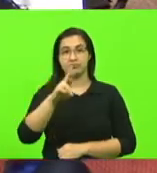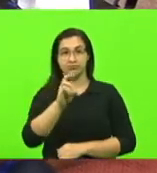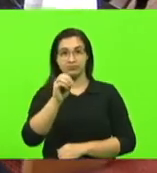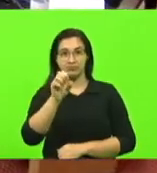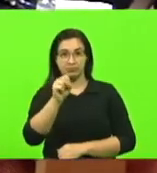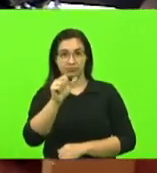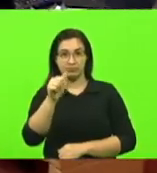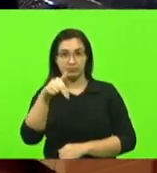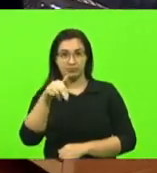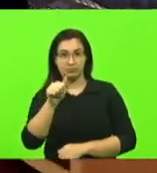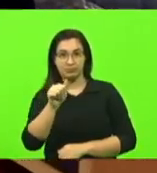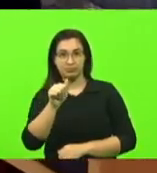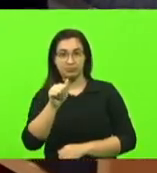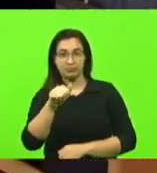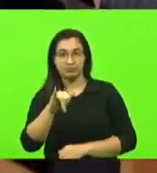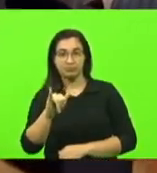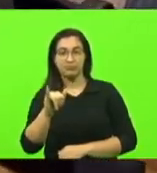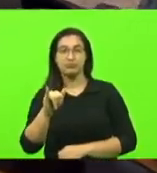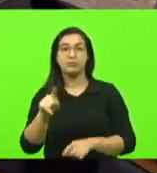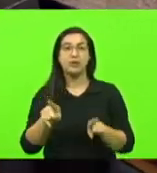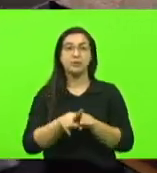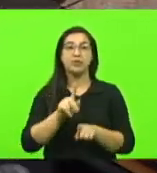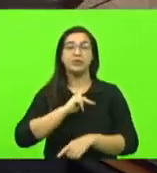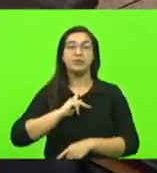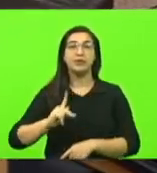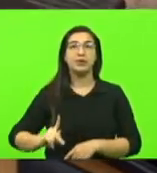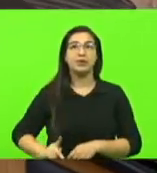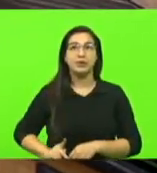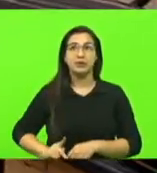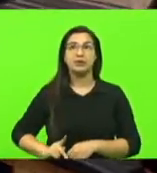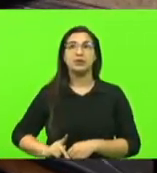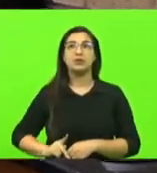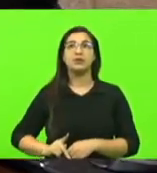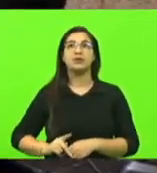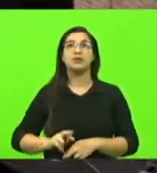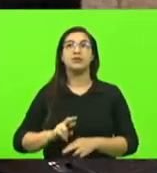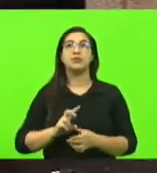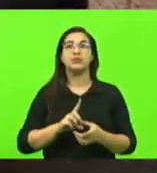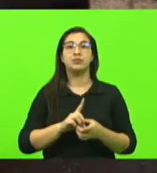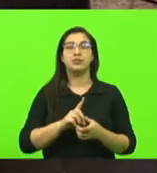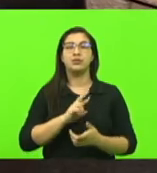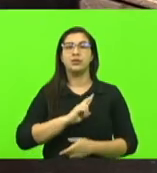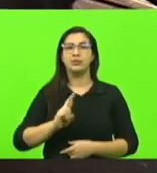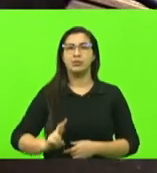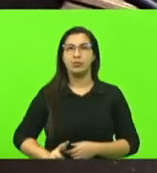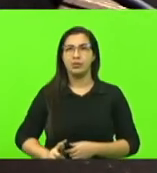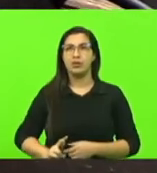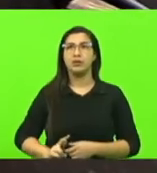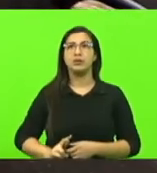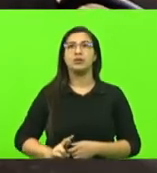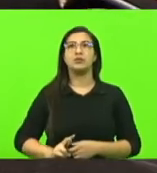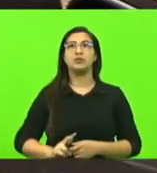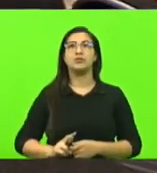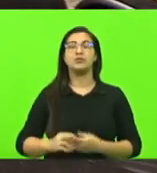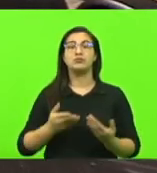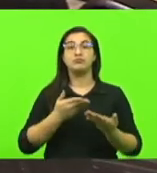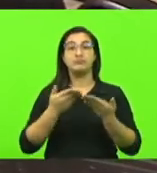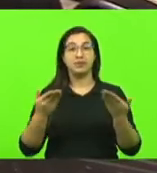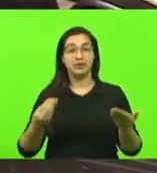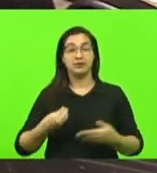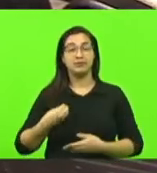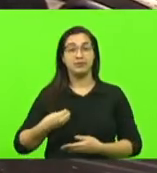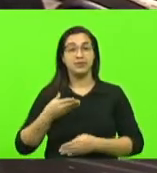o presidente do Republicanos, de Zorteia, o Edson, que estão aqui presenteando nessa casa com a sua